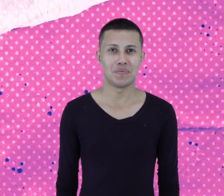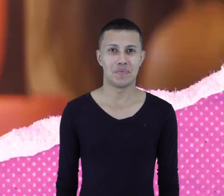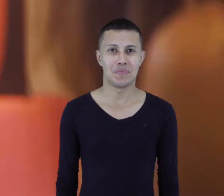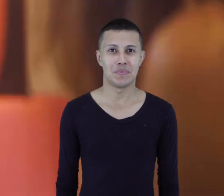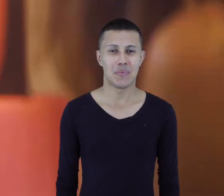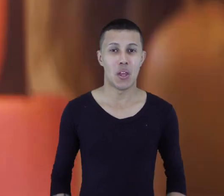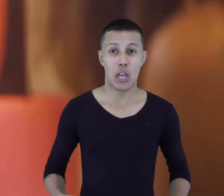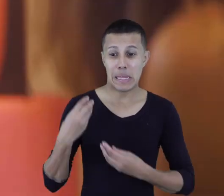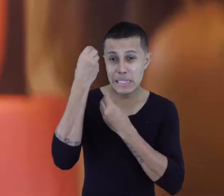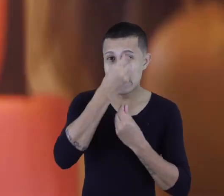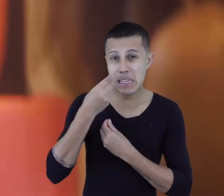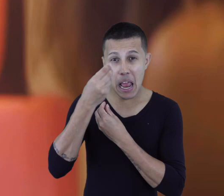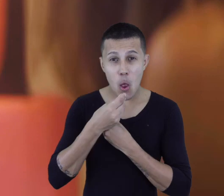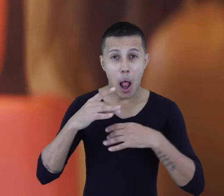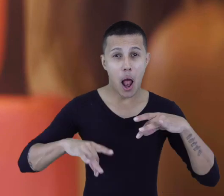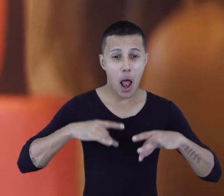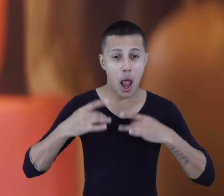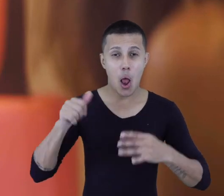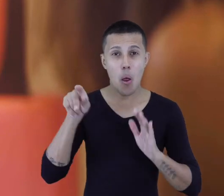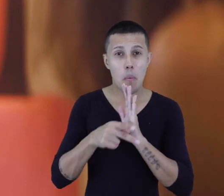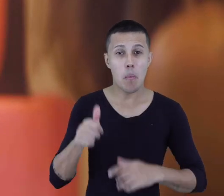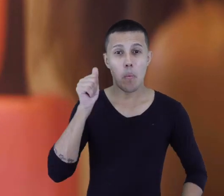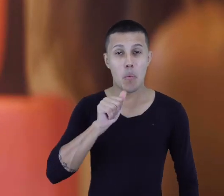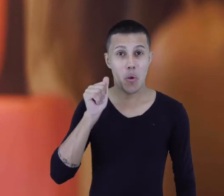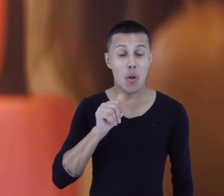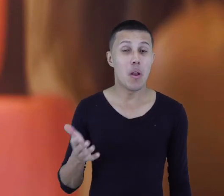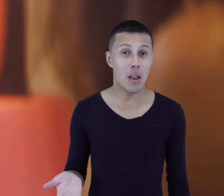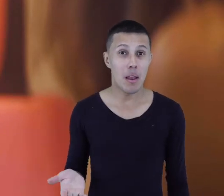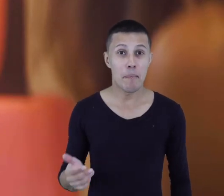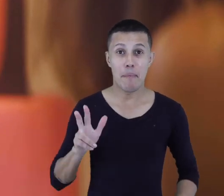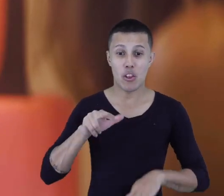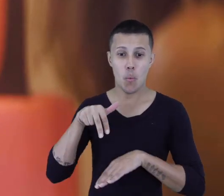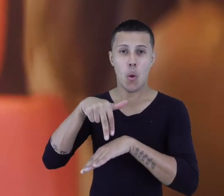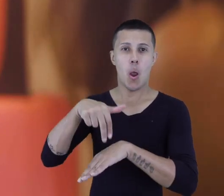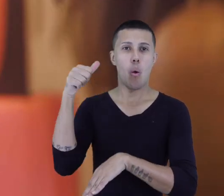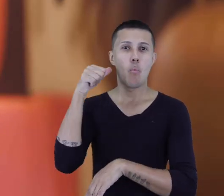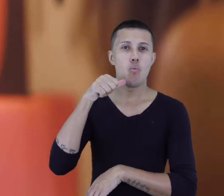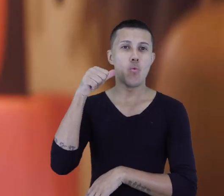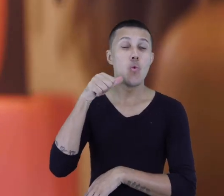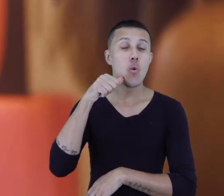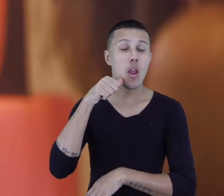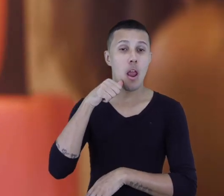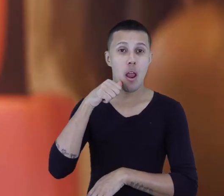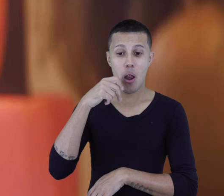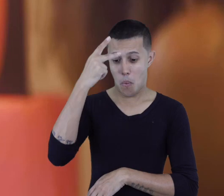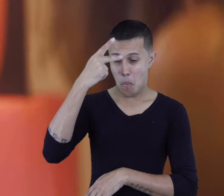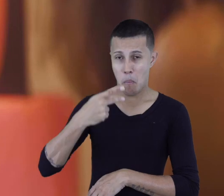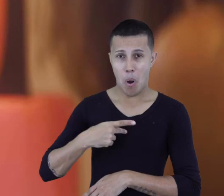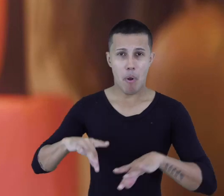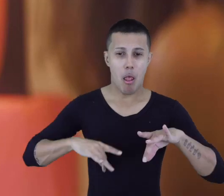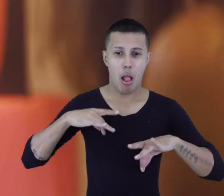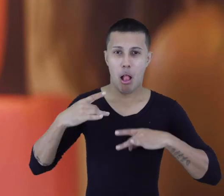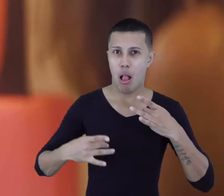Quando se fala de sexualidade e prazer da mulher, ou melhor, do protagonismo da mulher sobre o seu próprio prazer, a